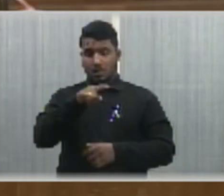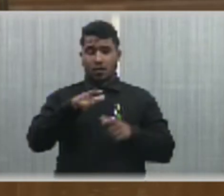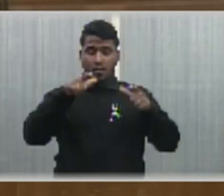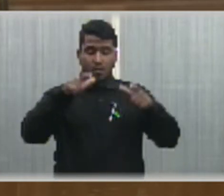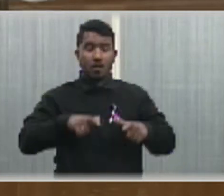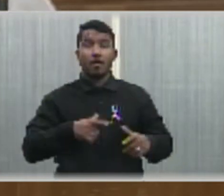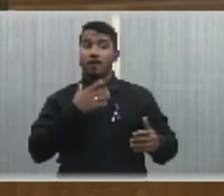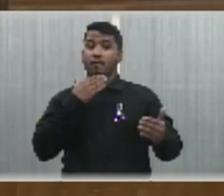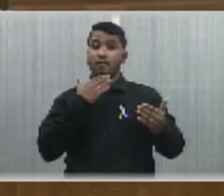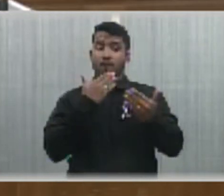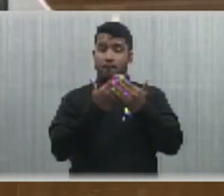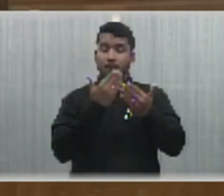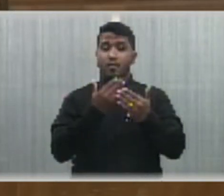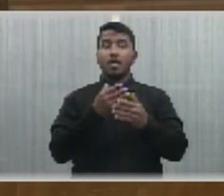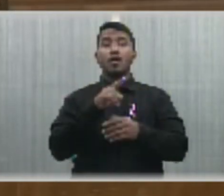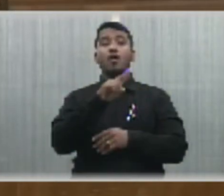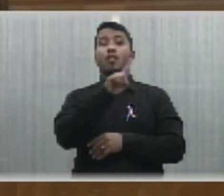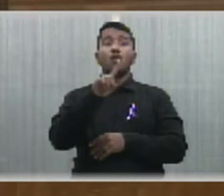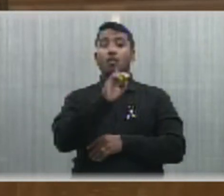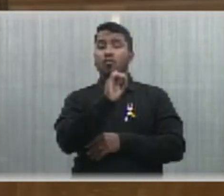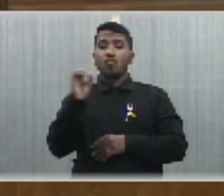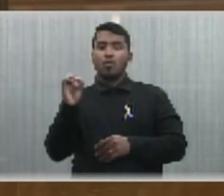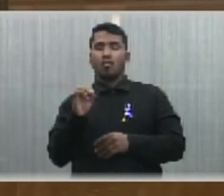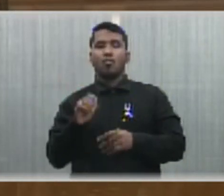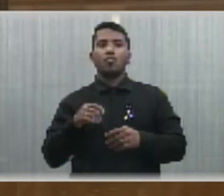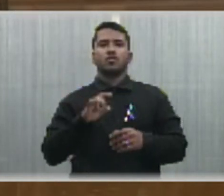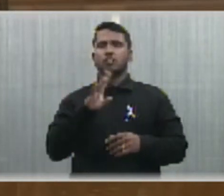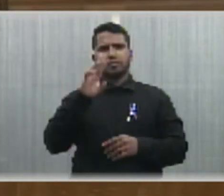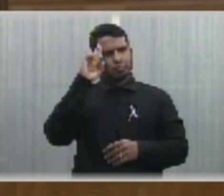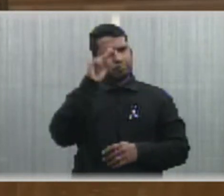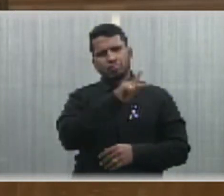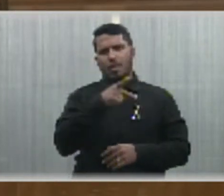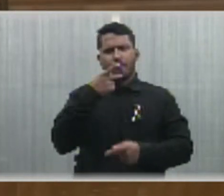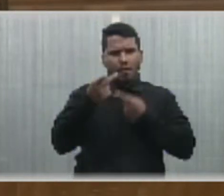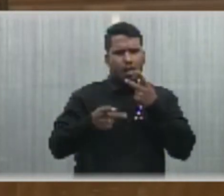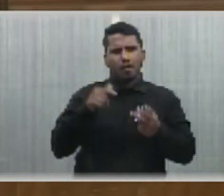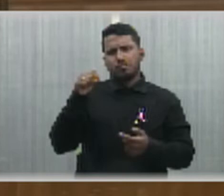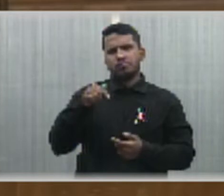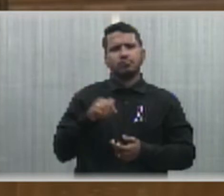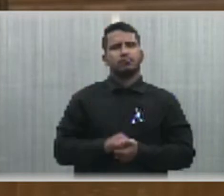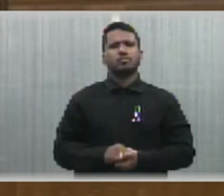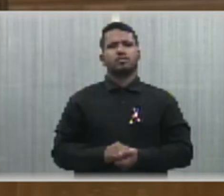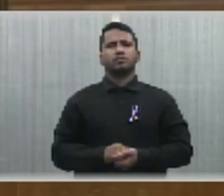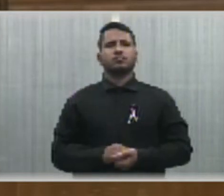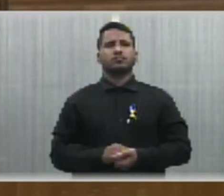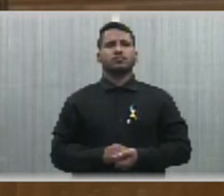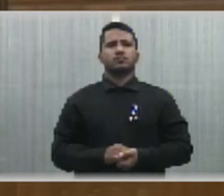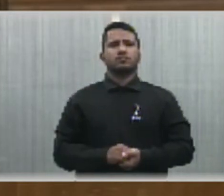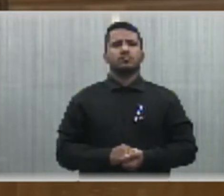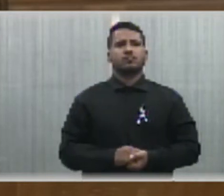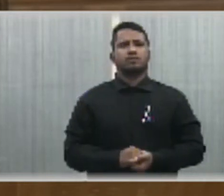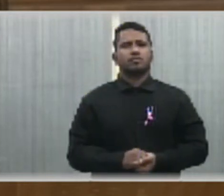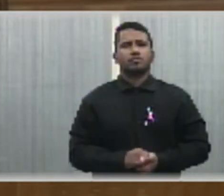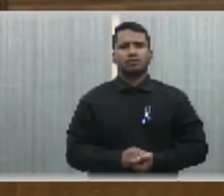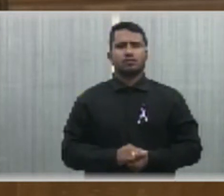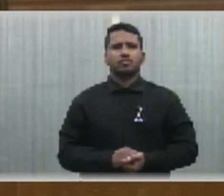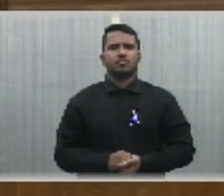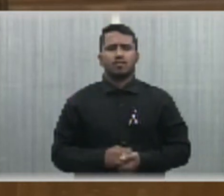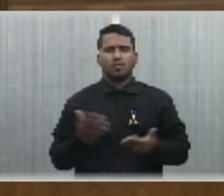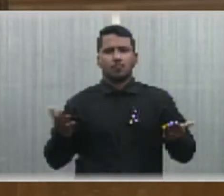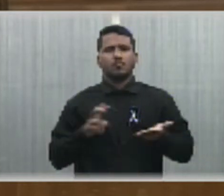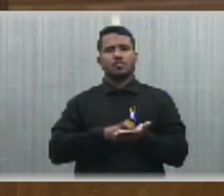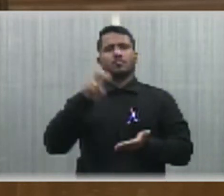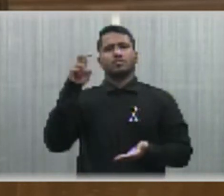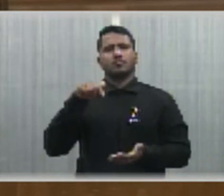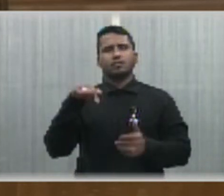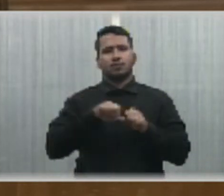frente ao terminal de ônibus do Zoobotânico. Então, era esse o registro, senhor presidente, que eu gostaria de fazer aqui, nesta manhã,